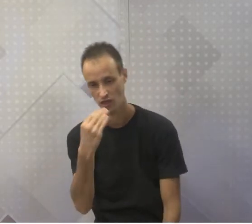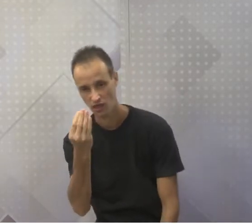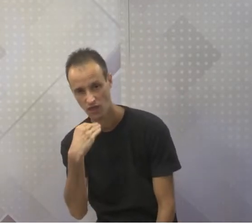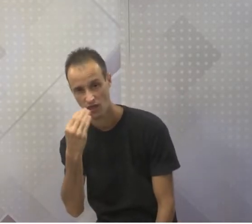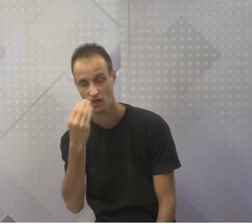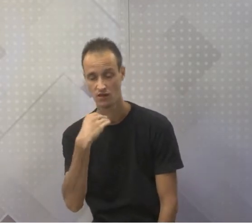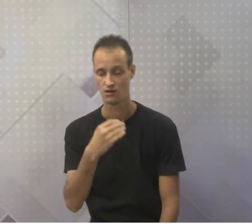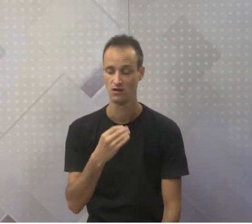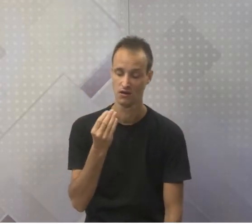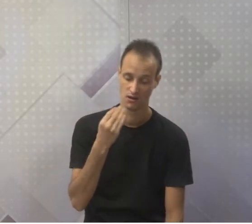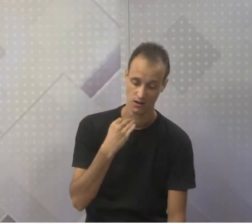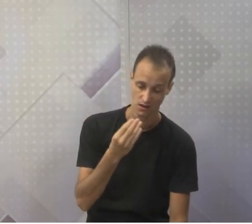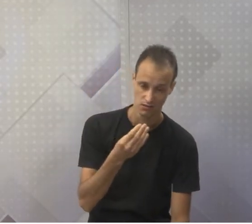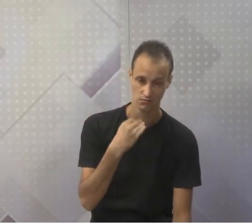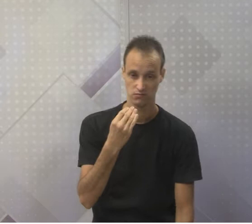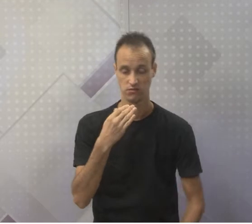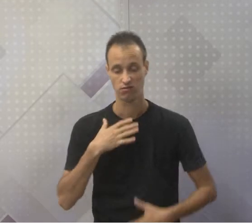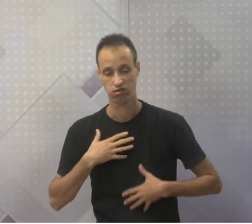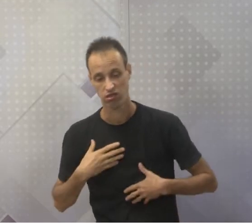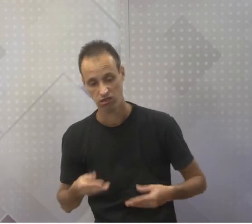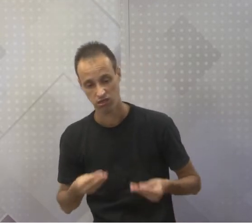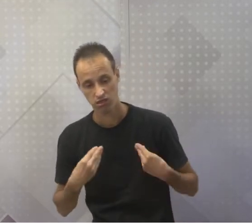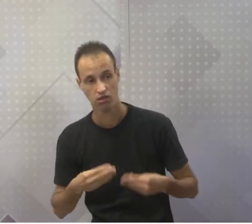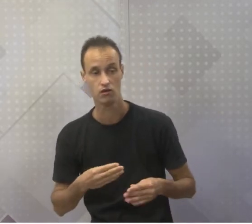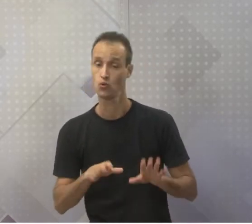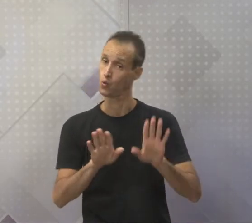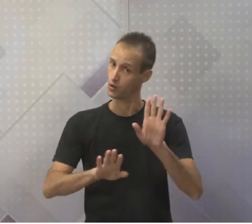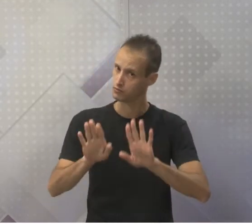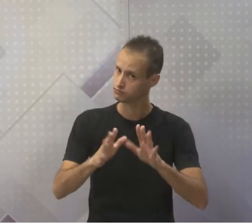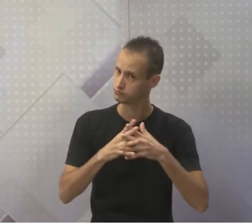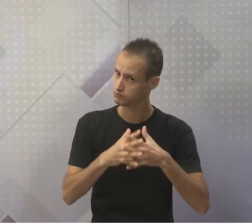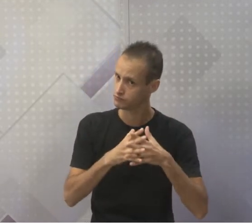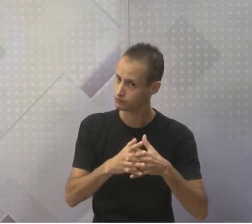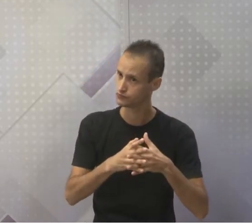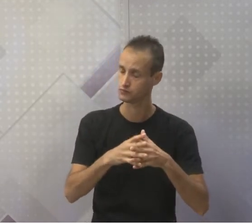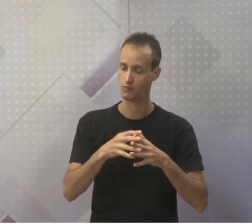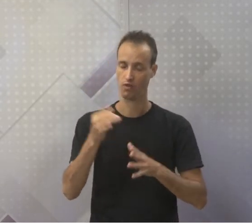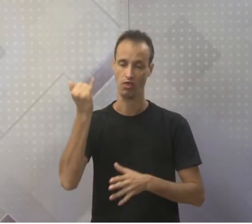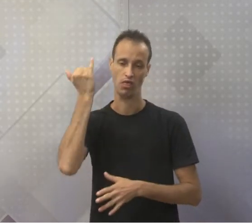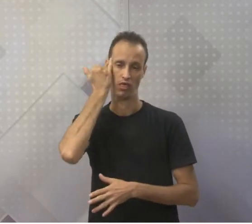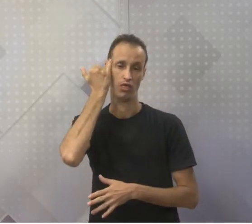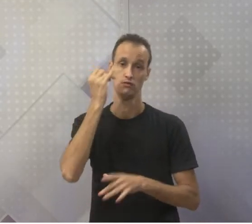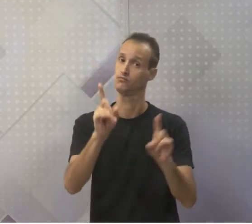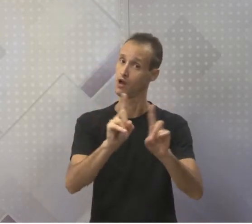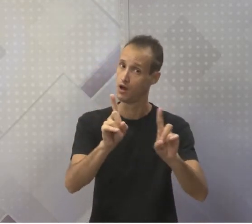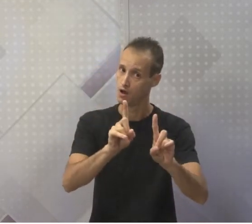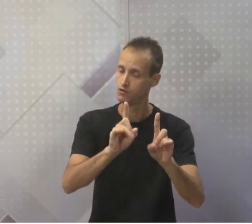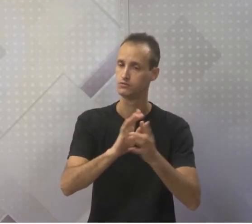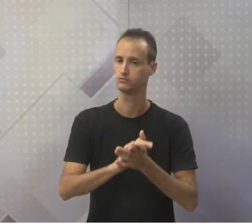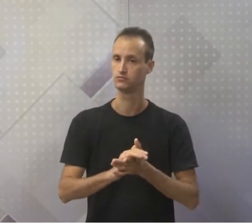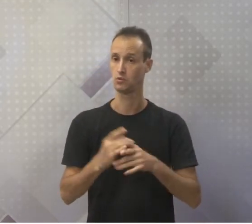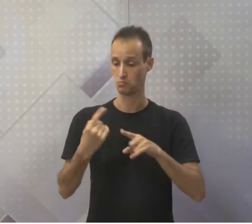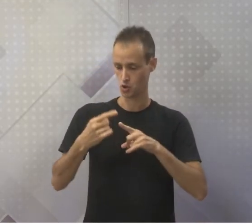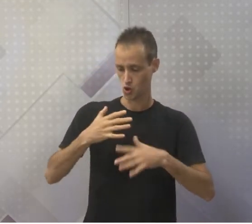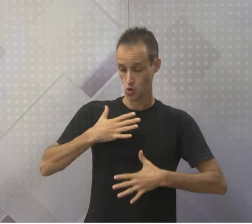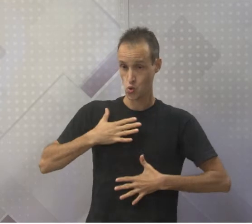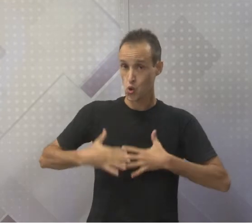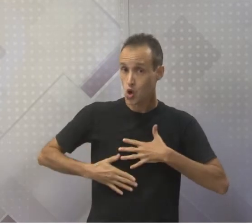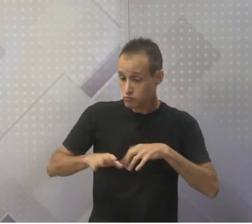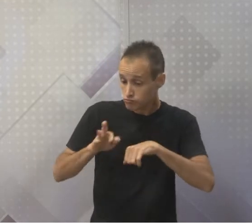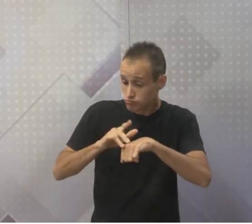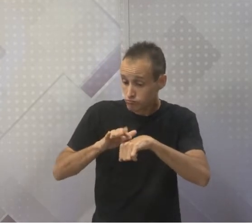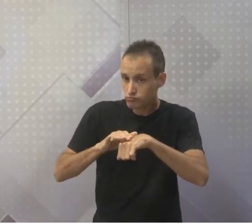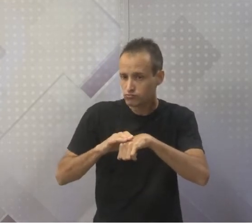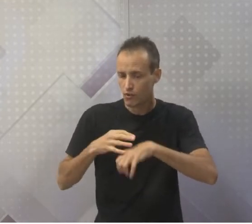vontade de não fazer nada. Não confunda com preguiça, tá bom? Porque aqui tem uma razão fisiológica, uma doença que